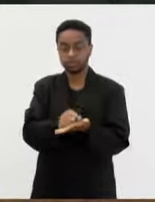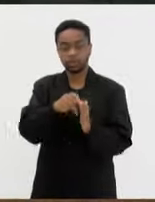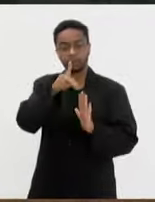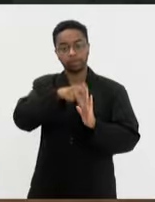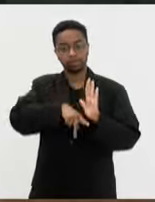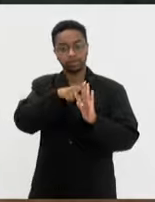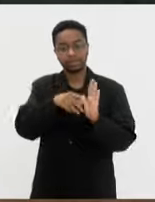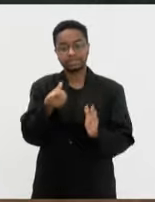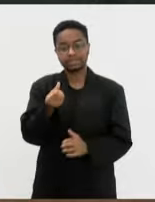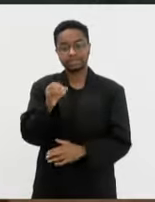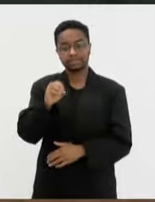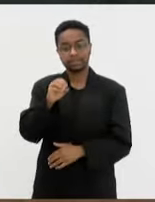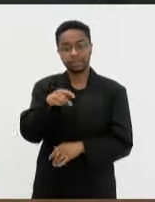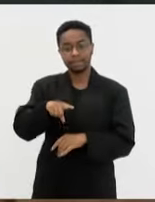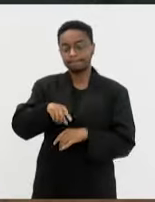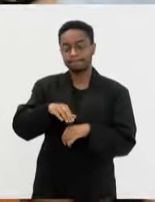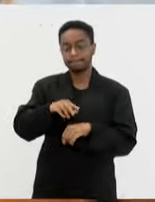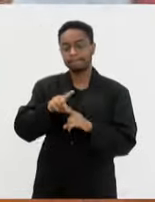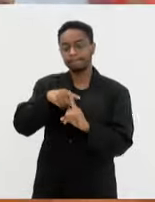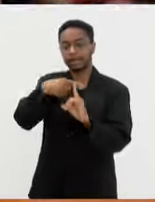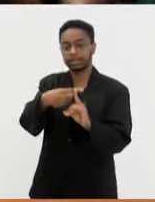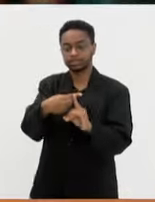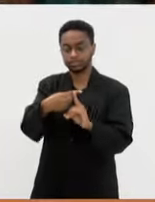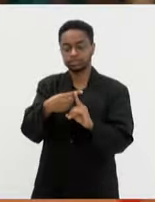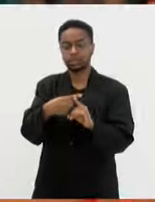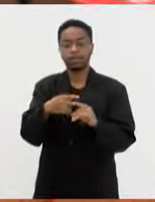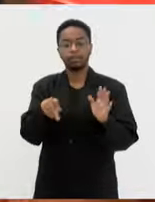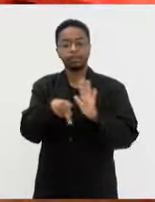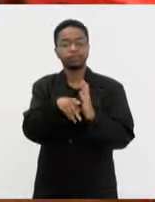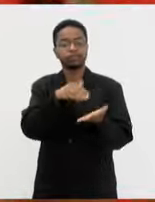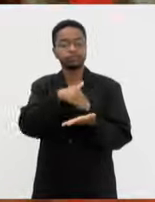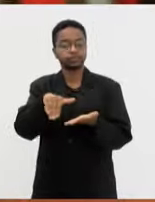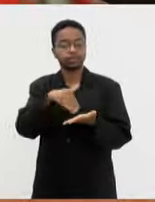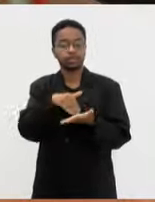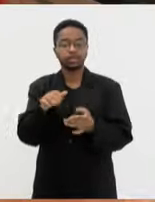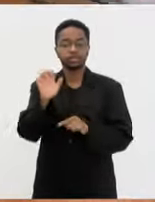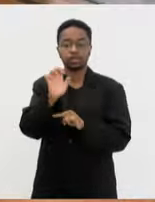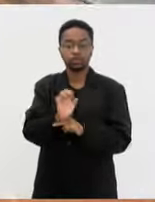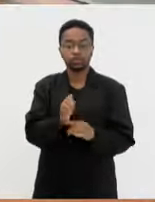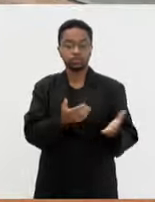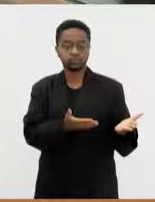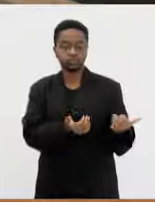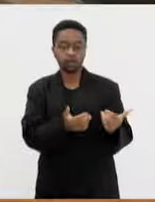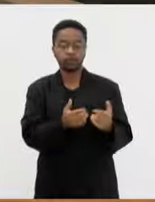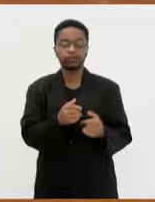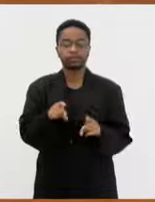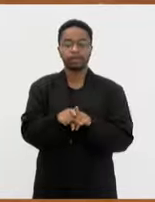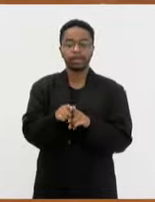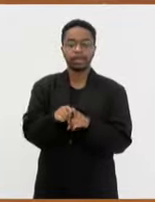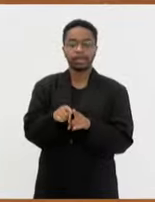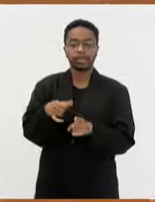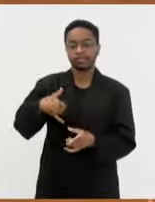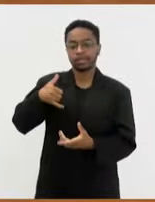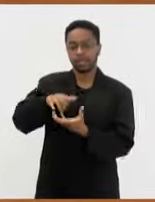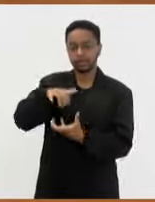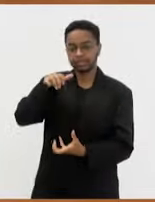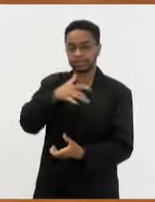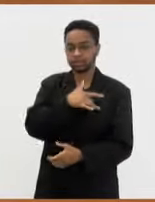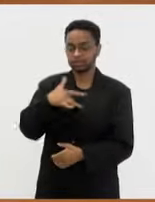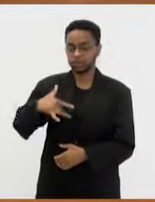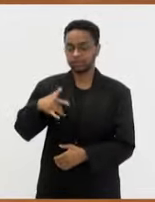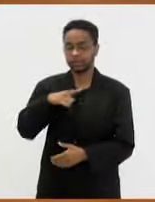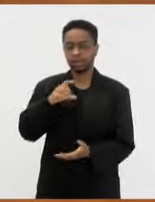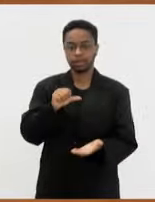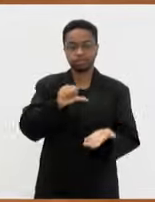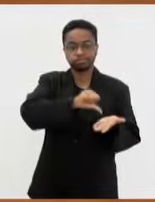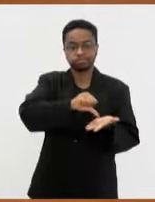projeto 60 Mais Reabilita, da Secretaria Estadual de Juventude e Envelhecimento Saudável, com mais de 90 núcleos